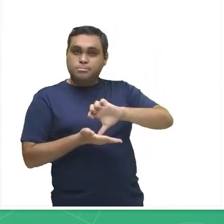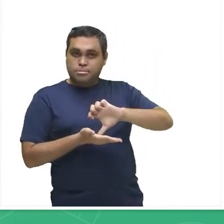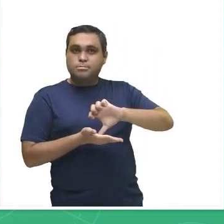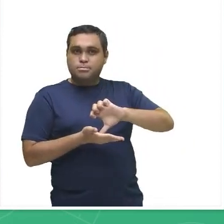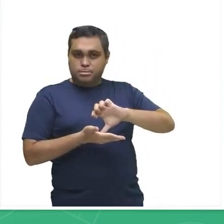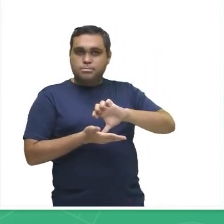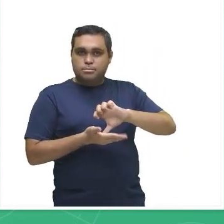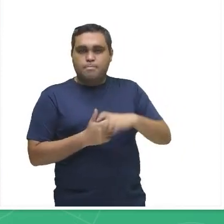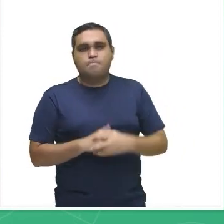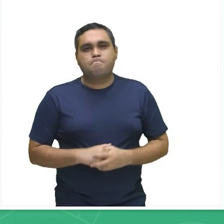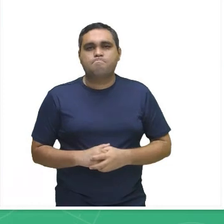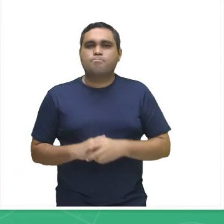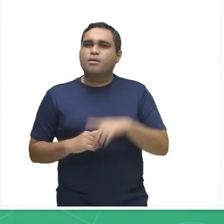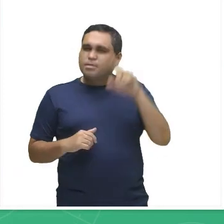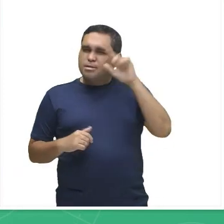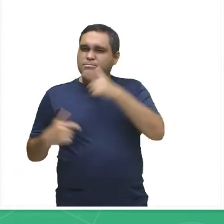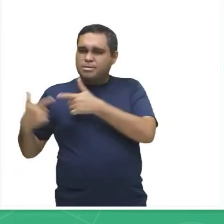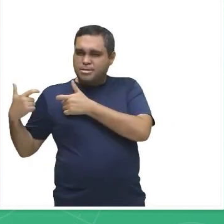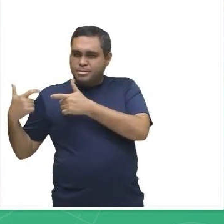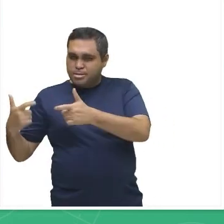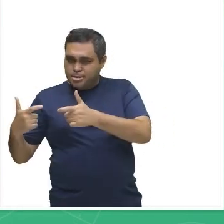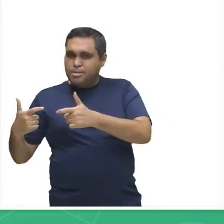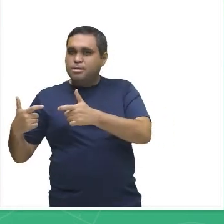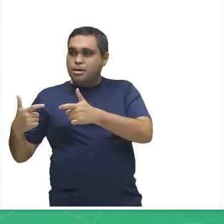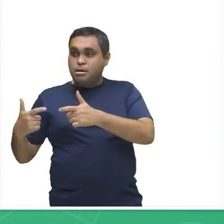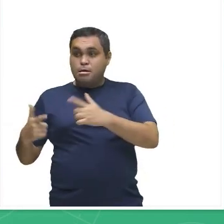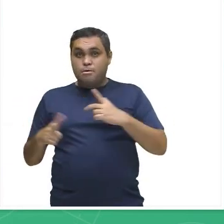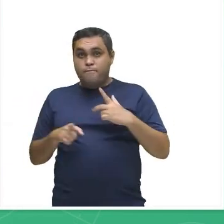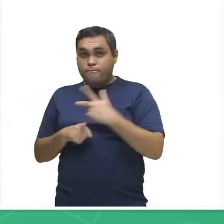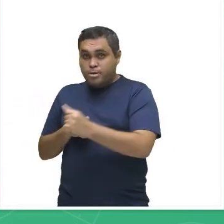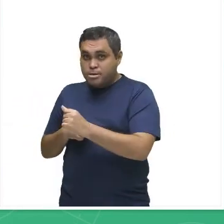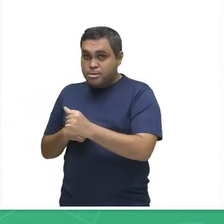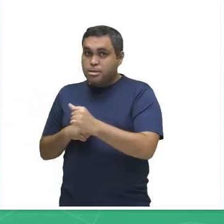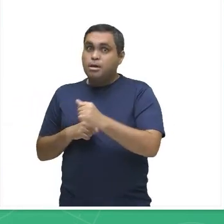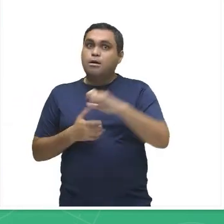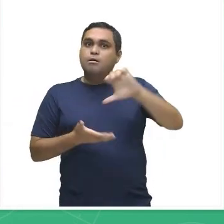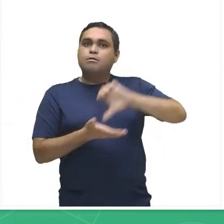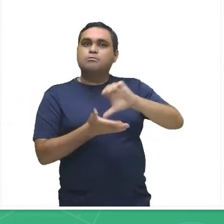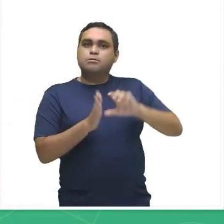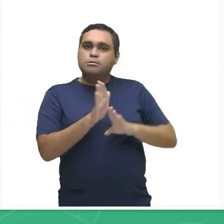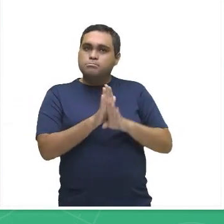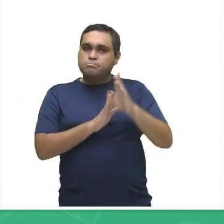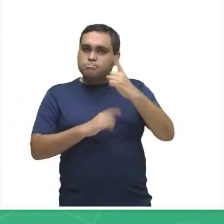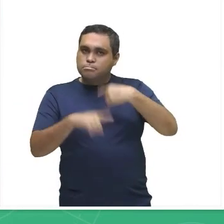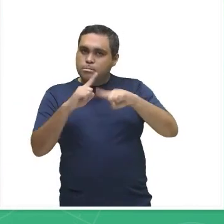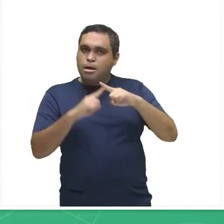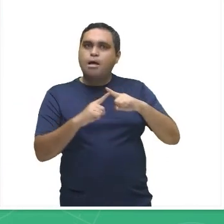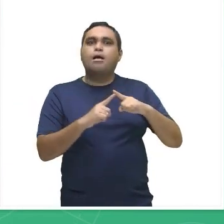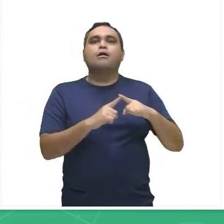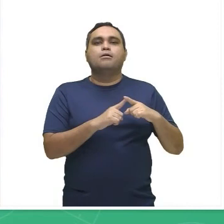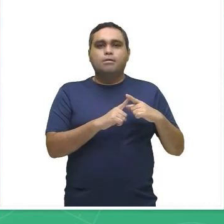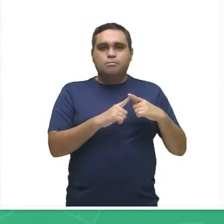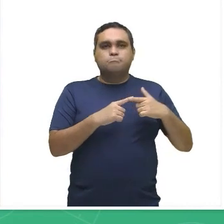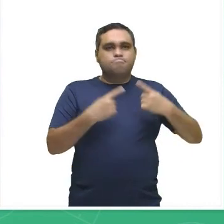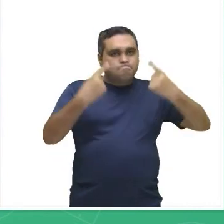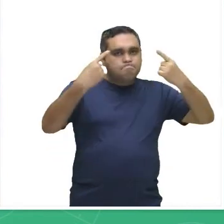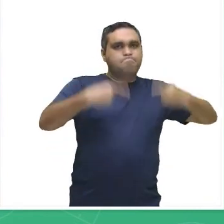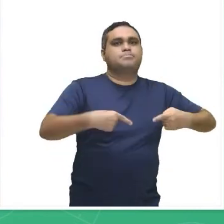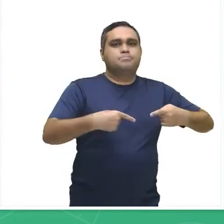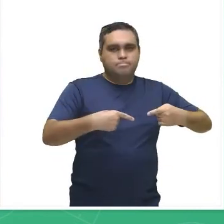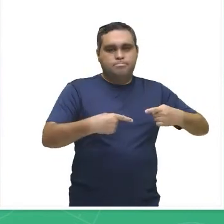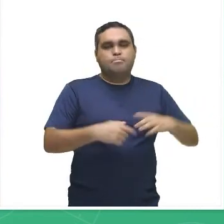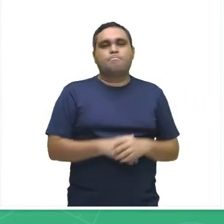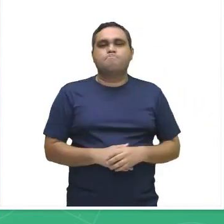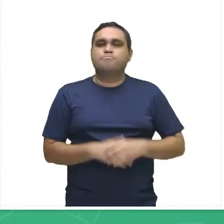das guerras médicas ali na formação da Liga de Delos. Então, turmas, foi um prazer enorme estar com vocês aqui,